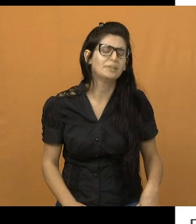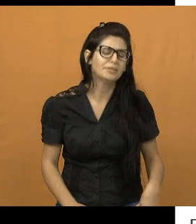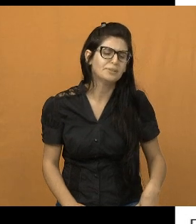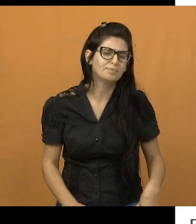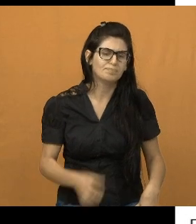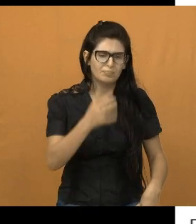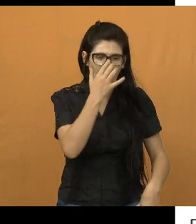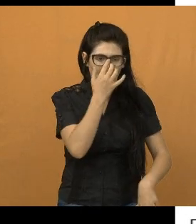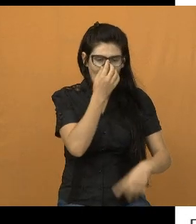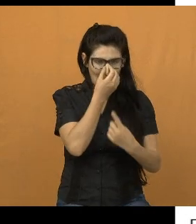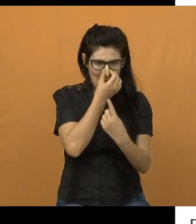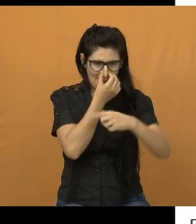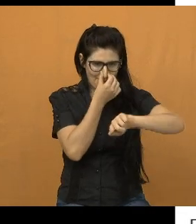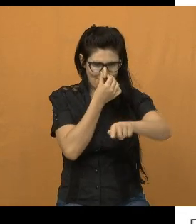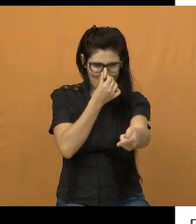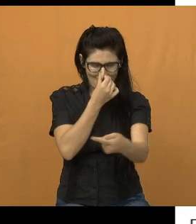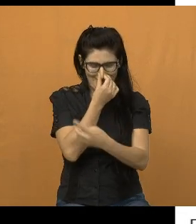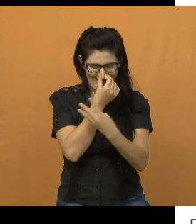tivemos